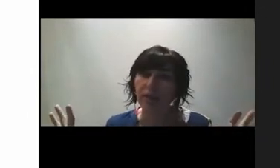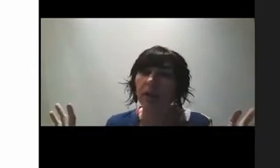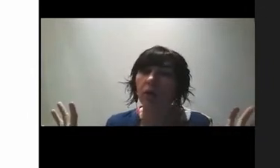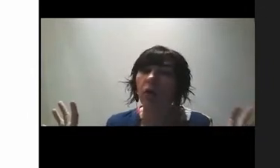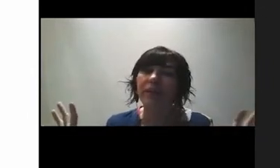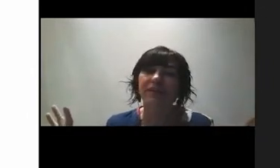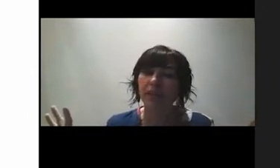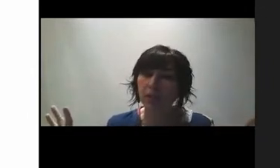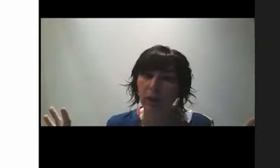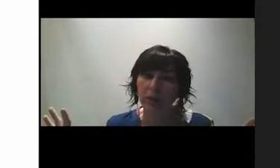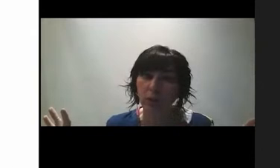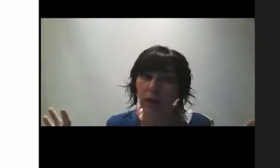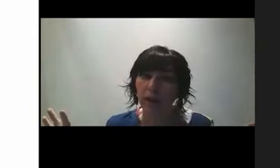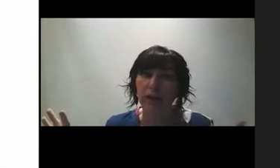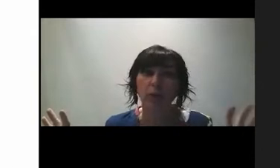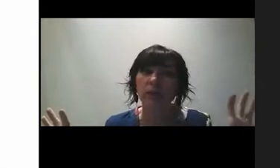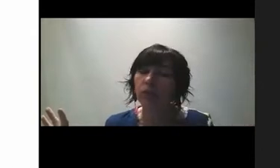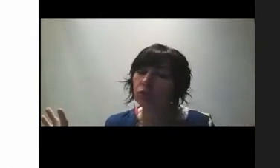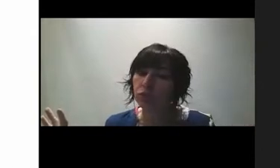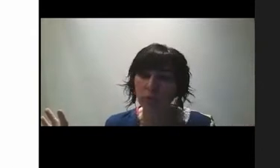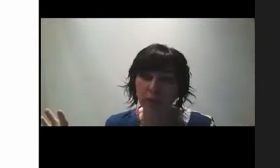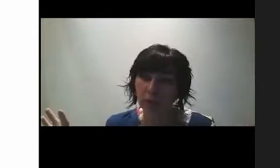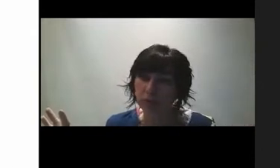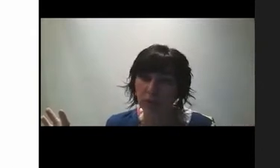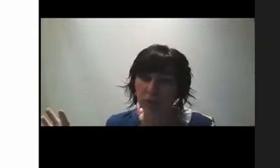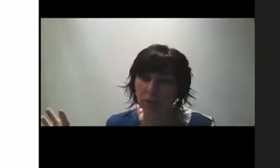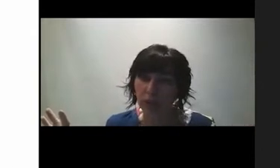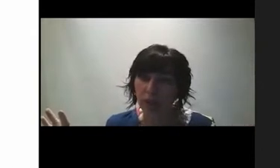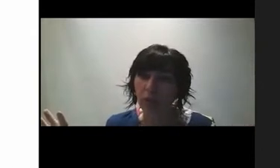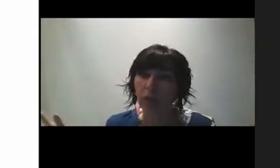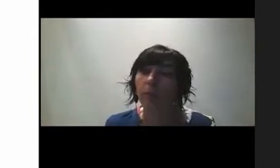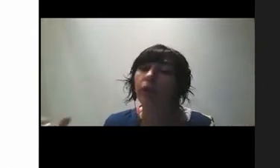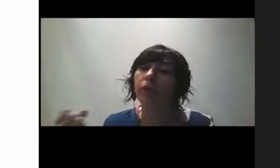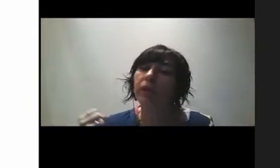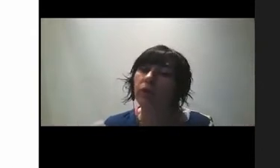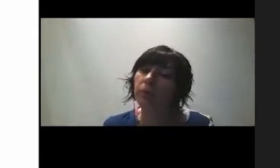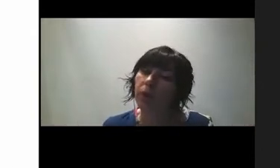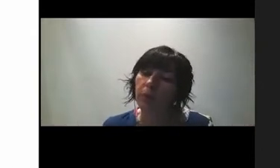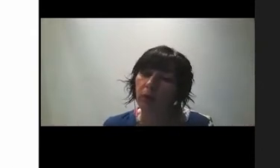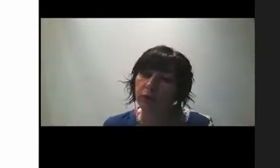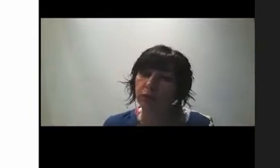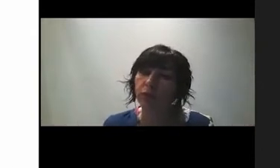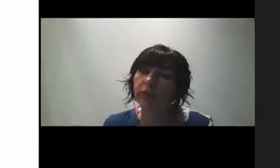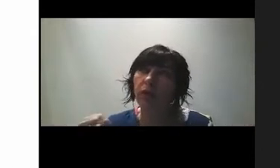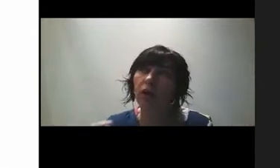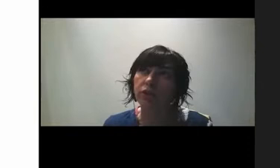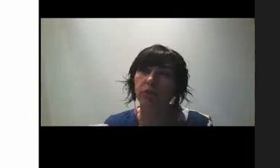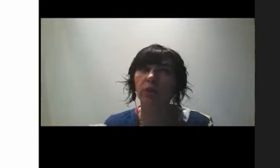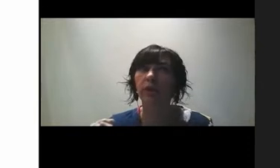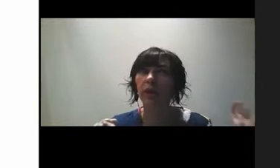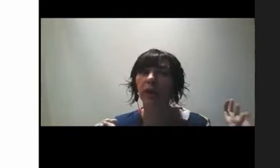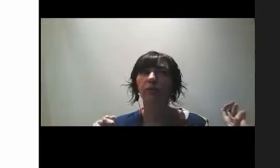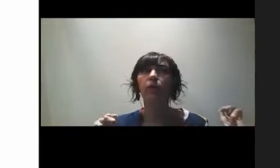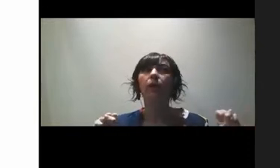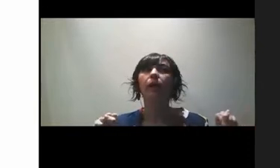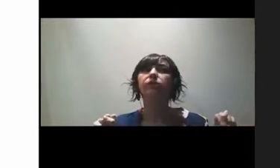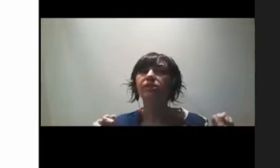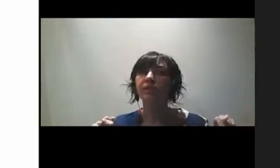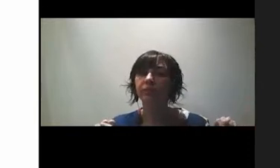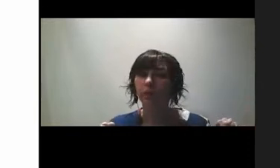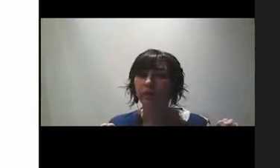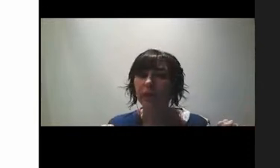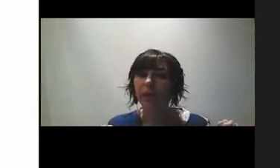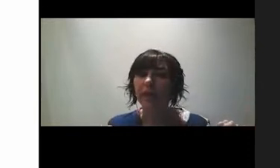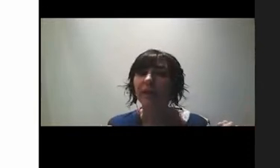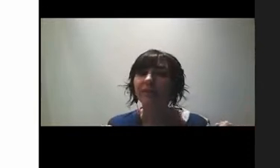está começando atuar eu não sou um negócio tradicional porque eu tenho um propósito um negócio que eu quero